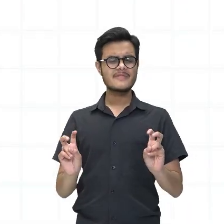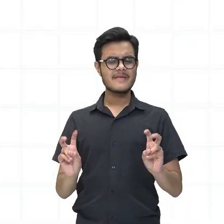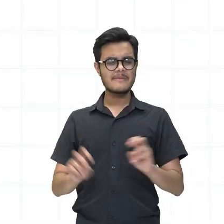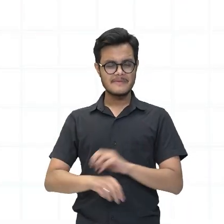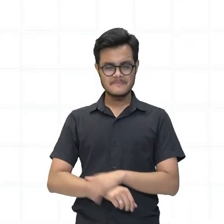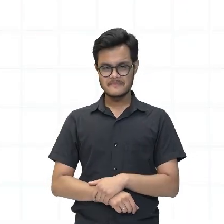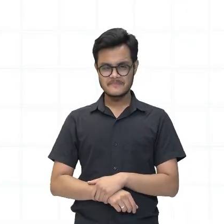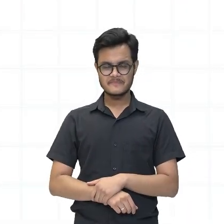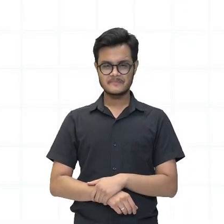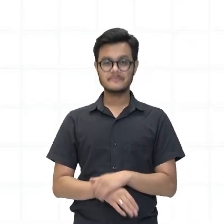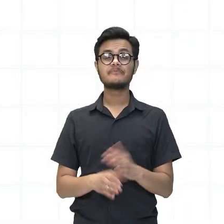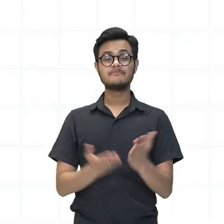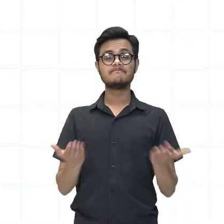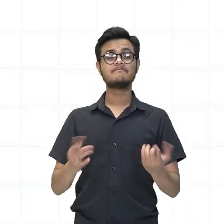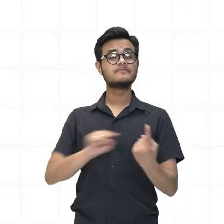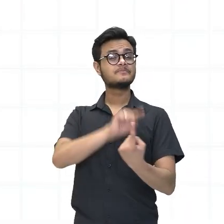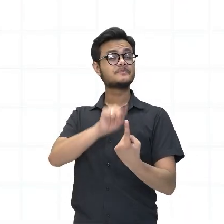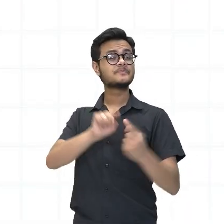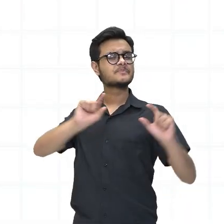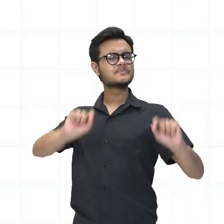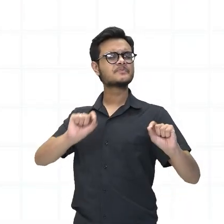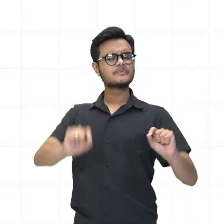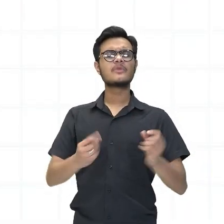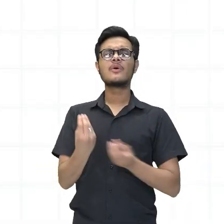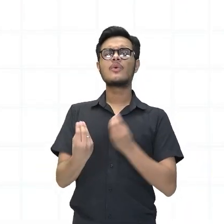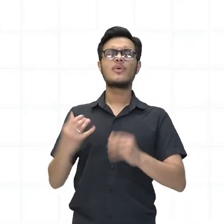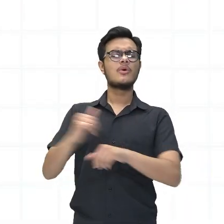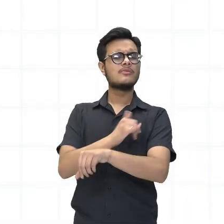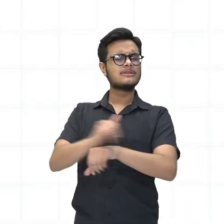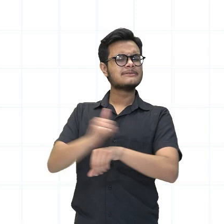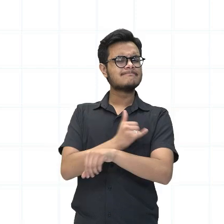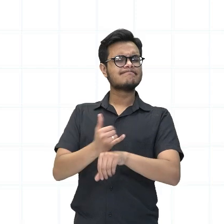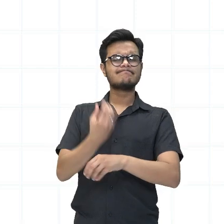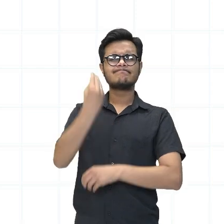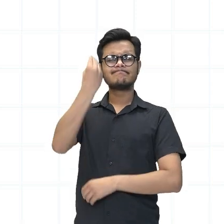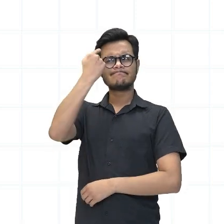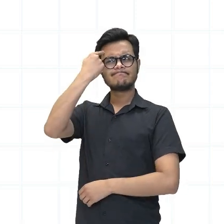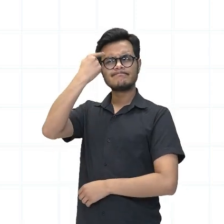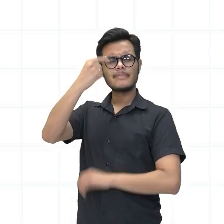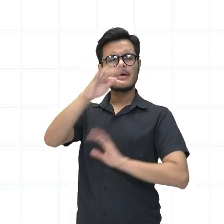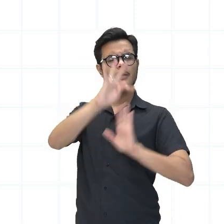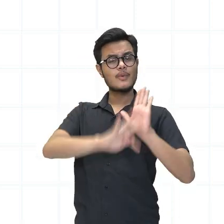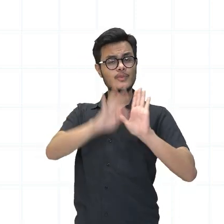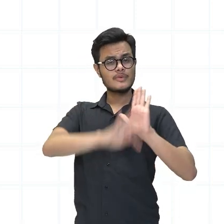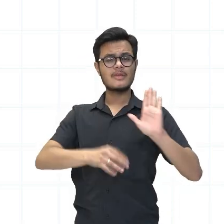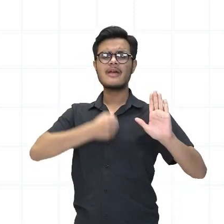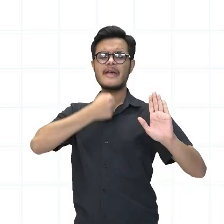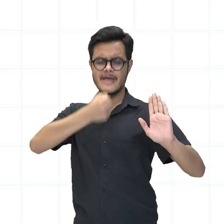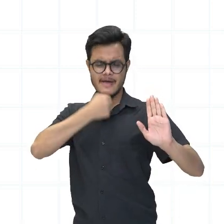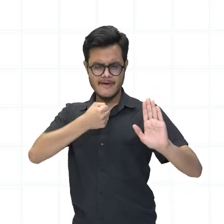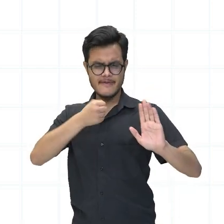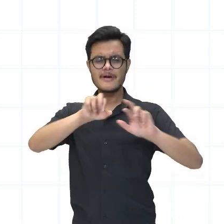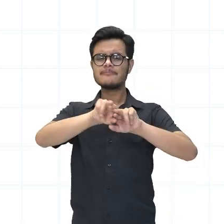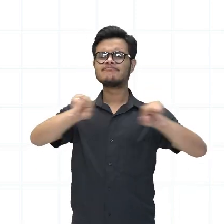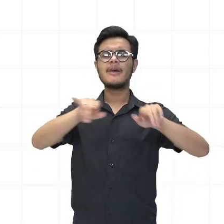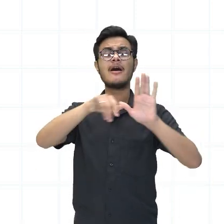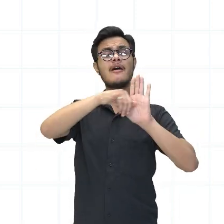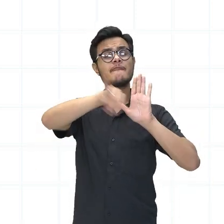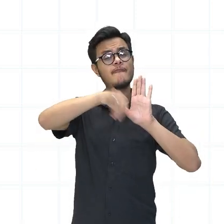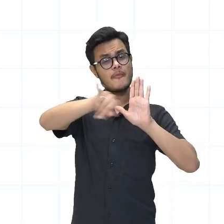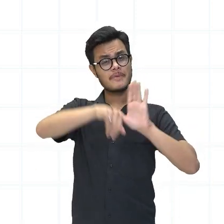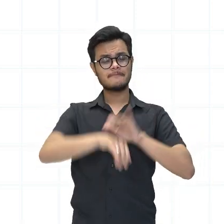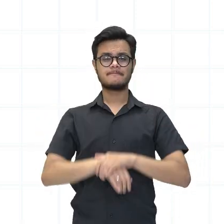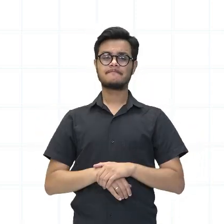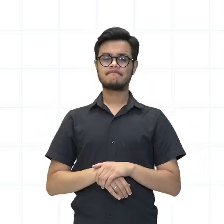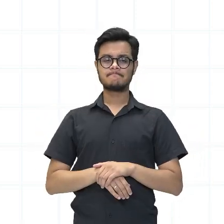aí, nosso objeto de conhecimento é estratégias de produção, planejamento de textos